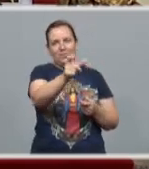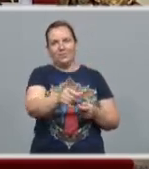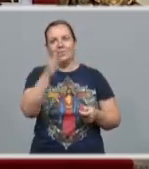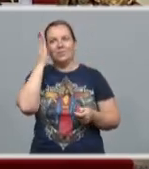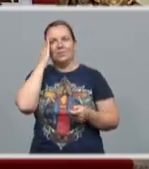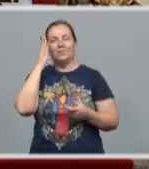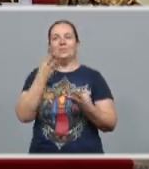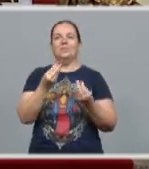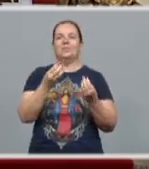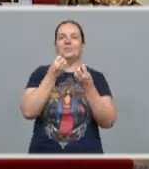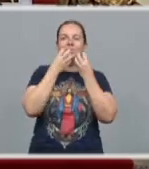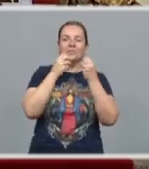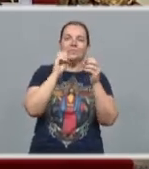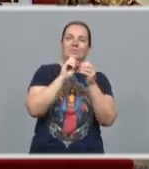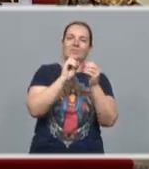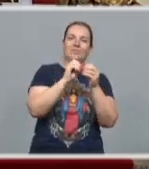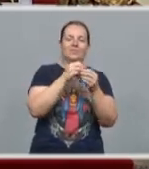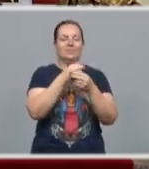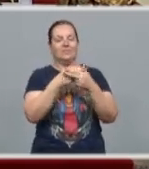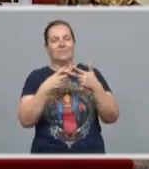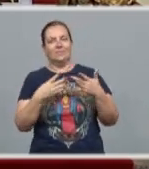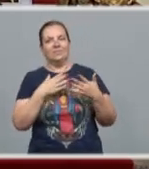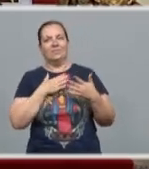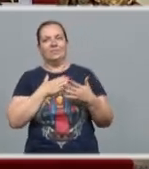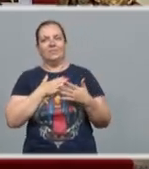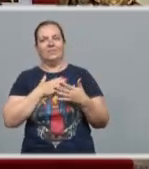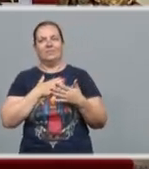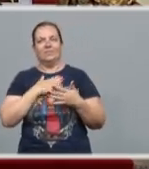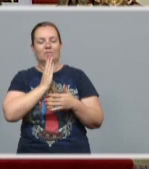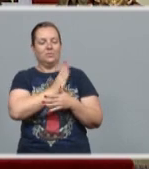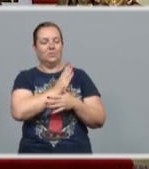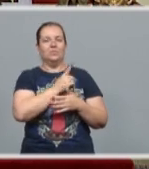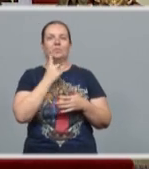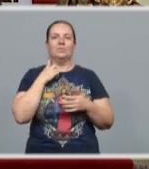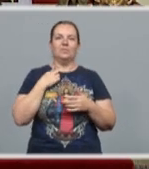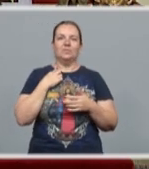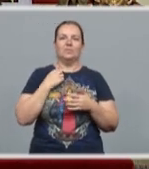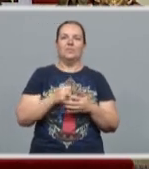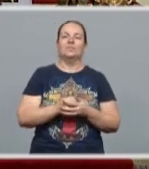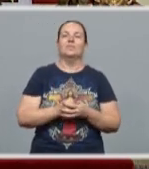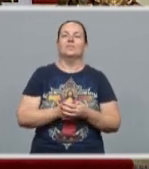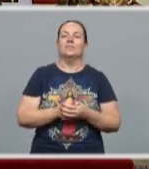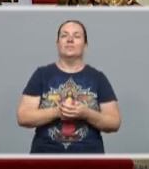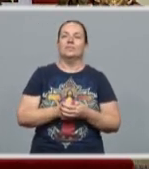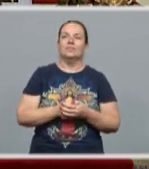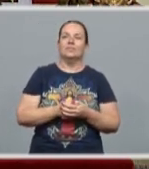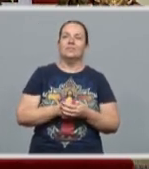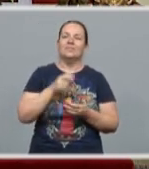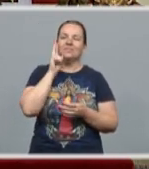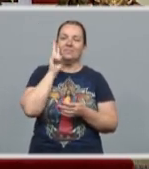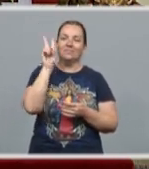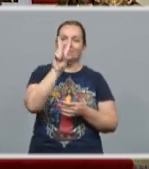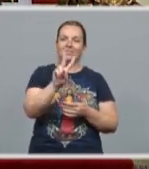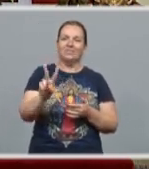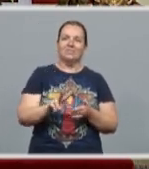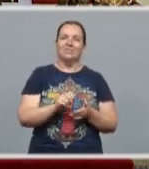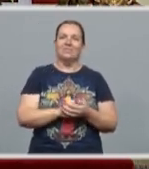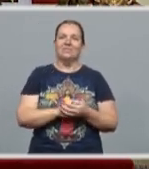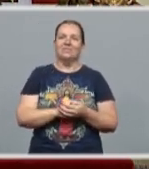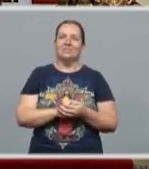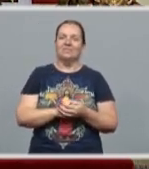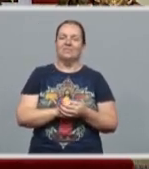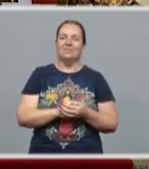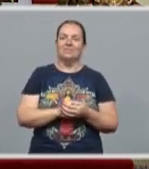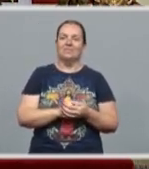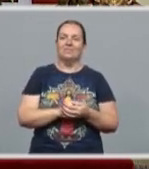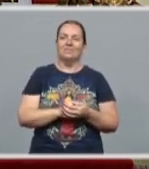bem fazer algo que é o que mais meu coração deseja. De ver. Ninguém